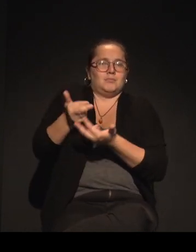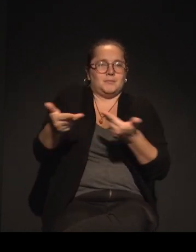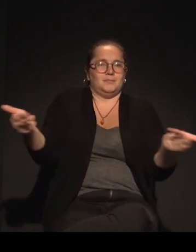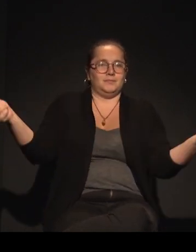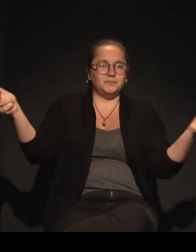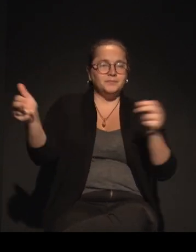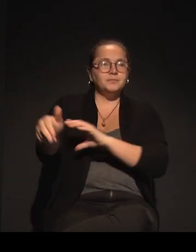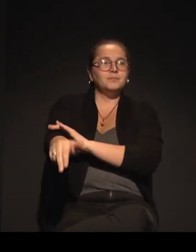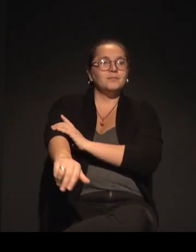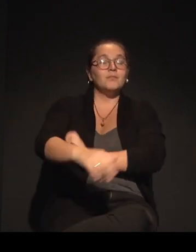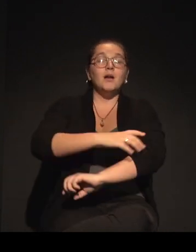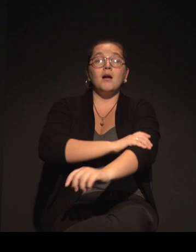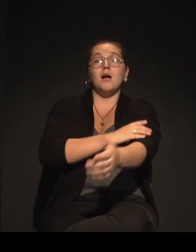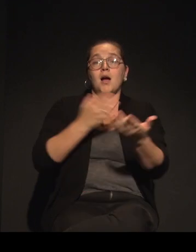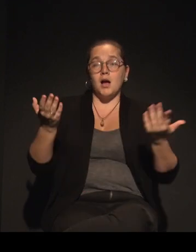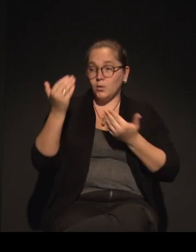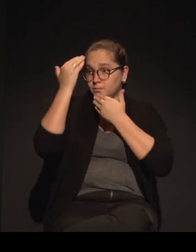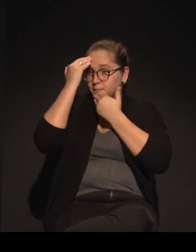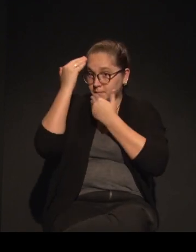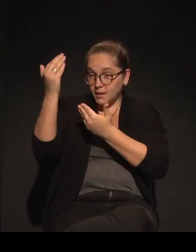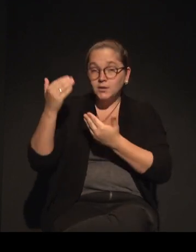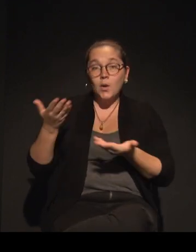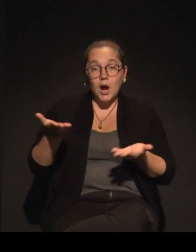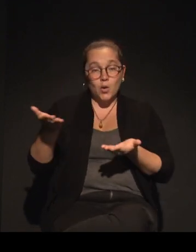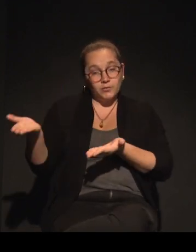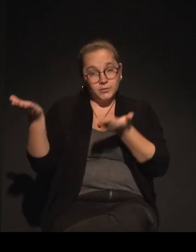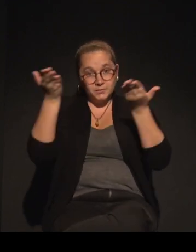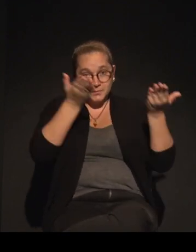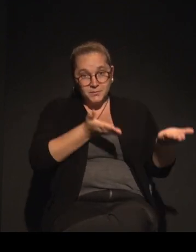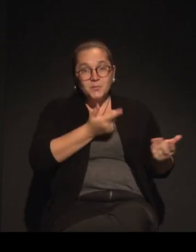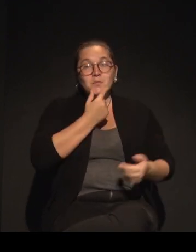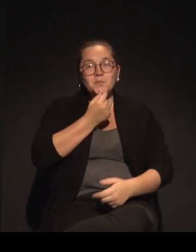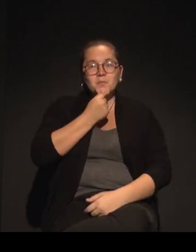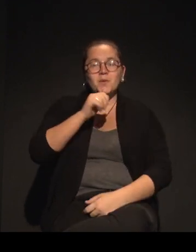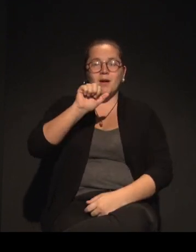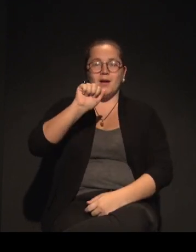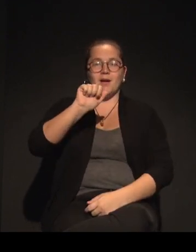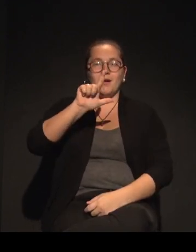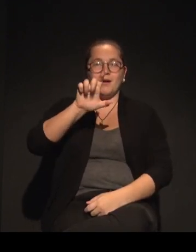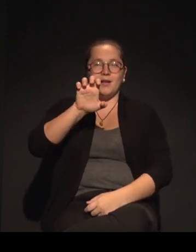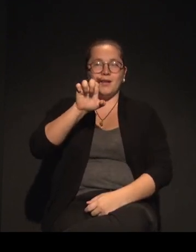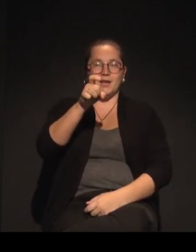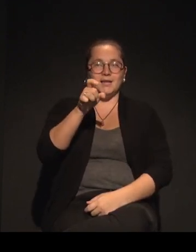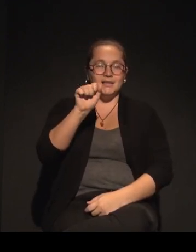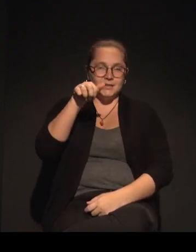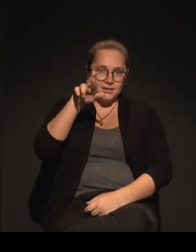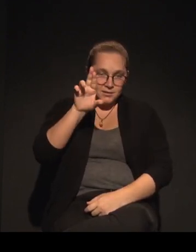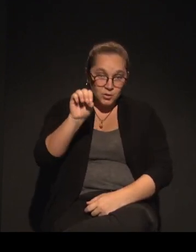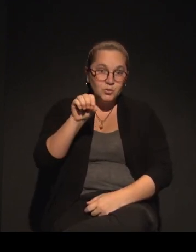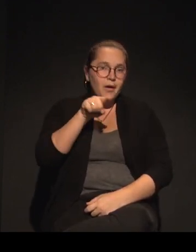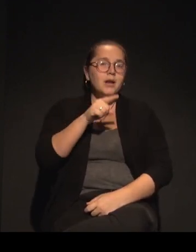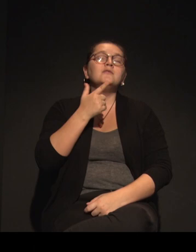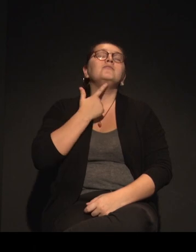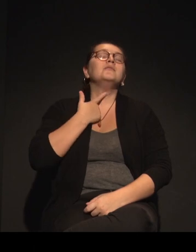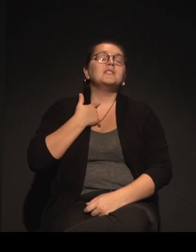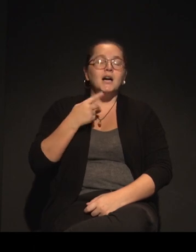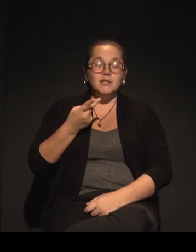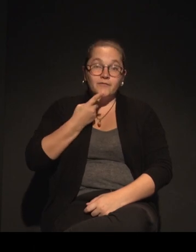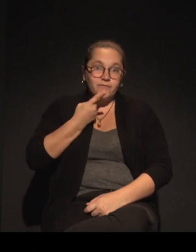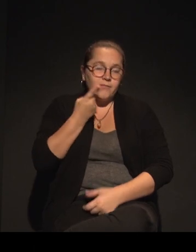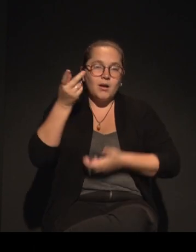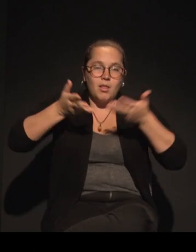e vou passar aqui por alessandro então que está muito muito à vontade de falar é você vai precisar também aqui